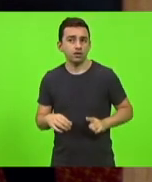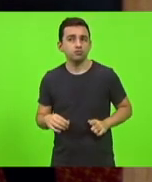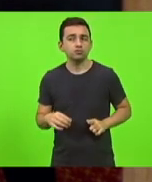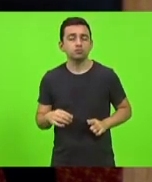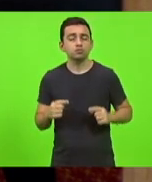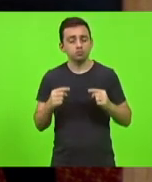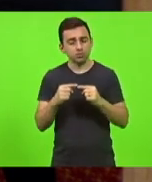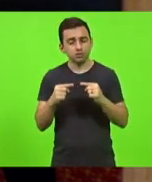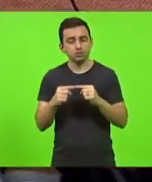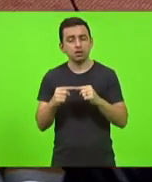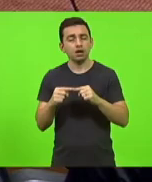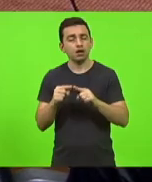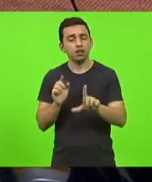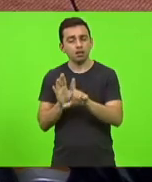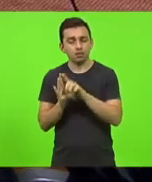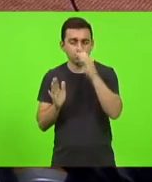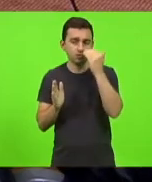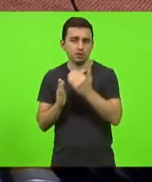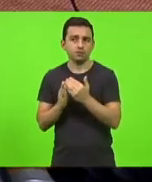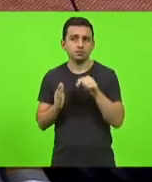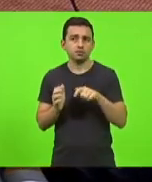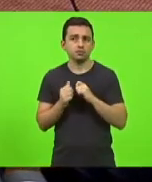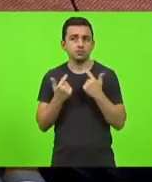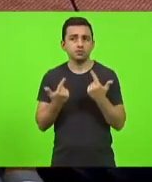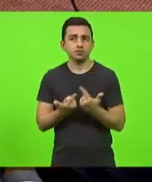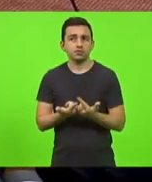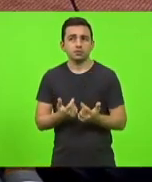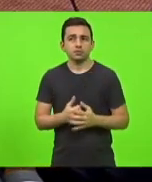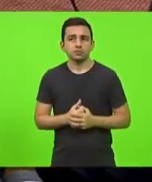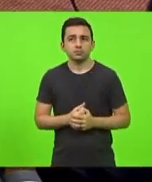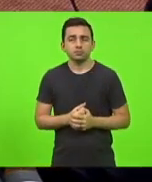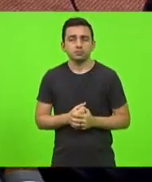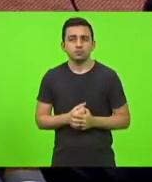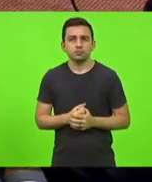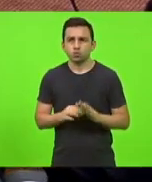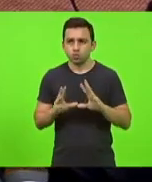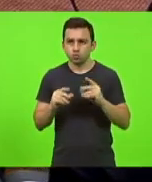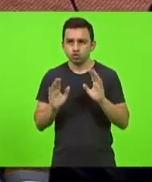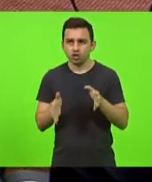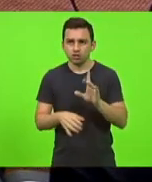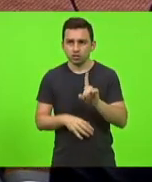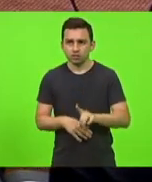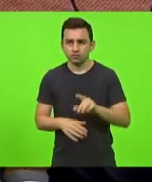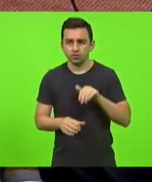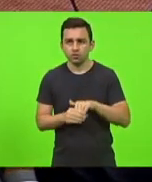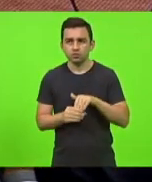exige. Perfeitamente, deputada. Consulto os senhores deputados se todos exercerem seu direito de voto.